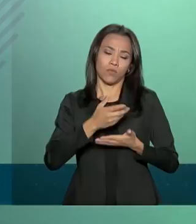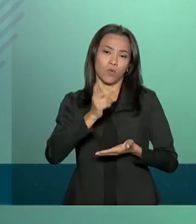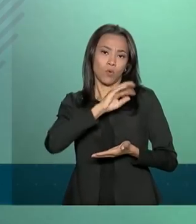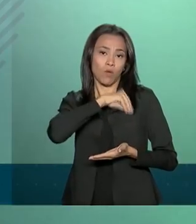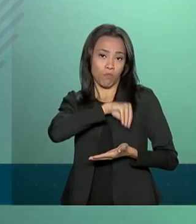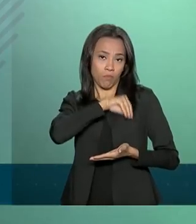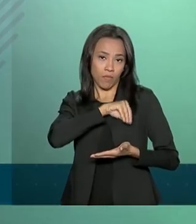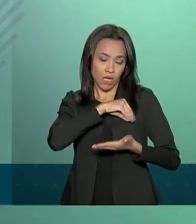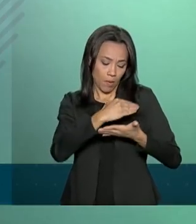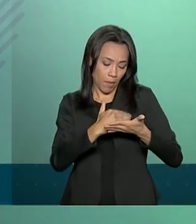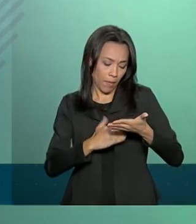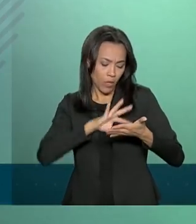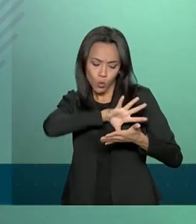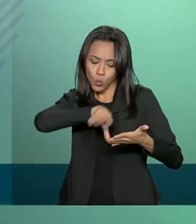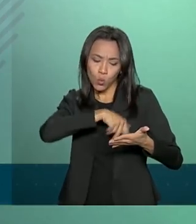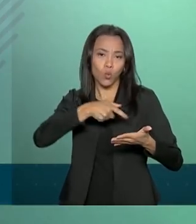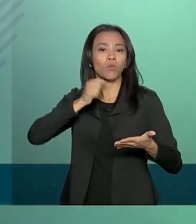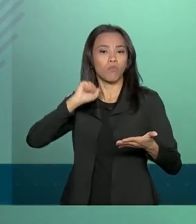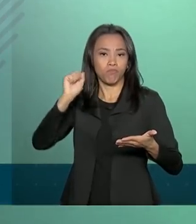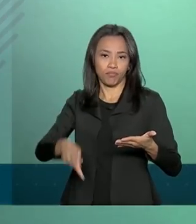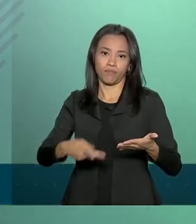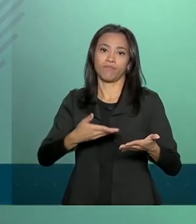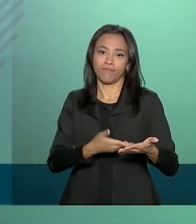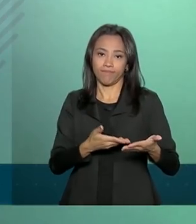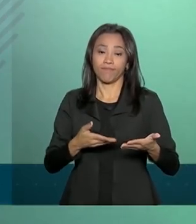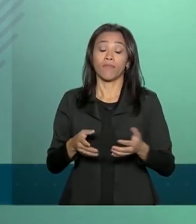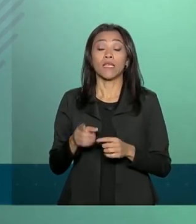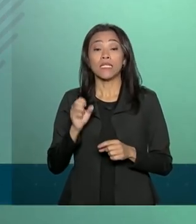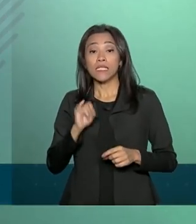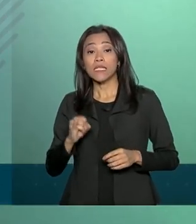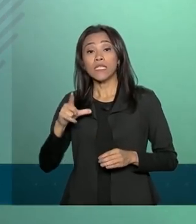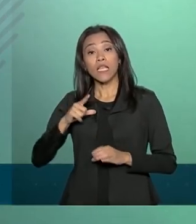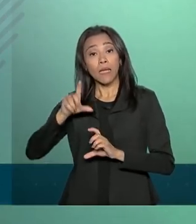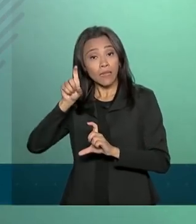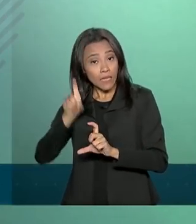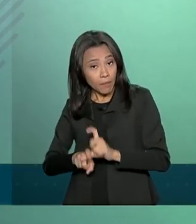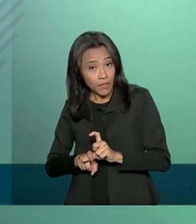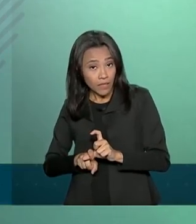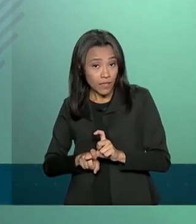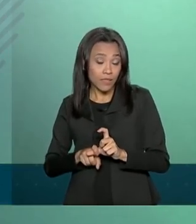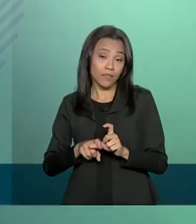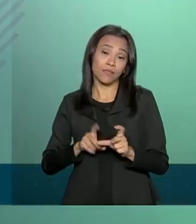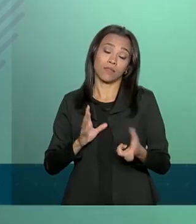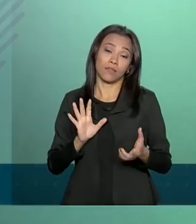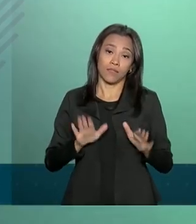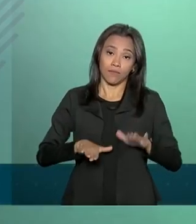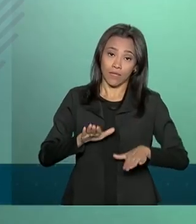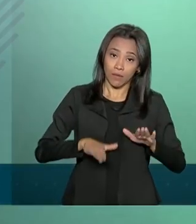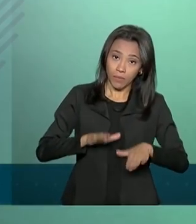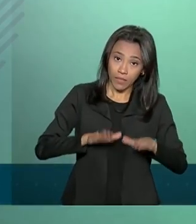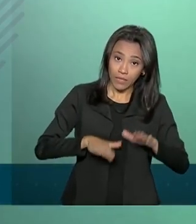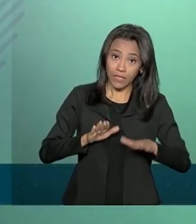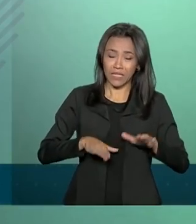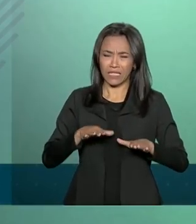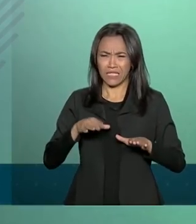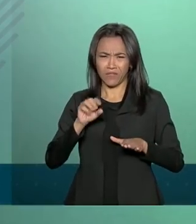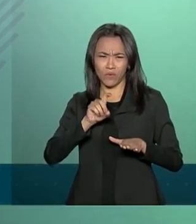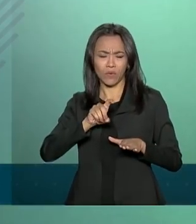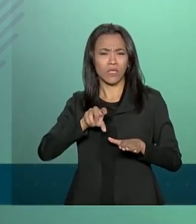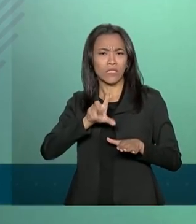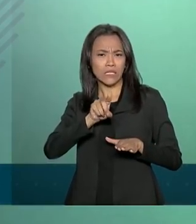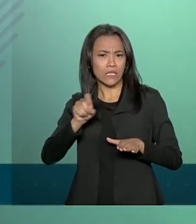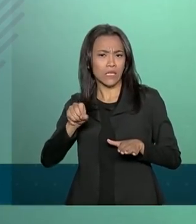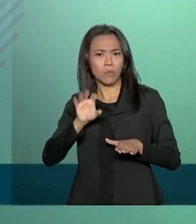60% no caso de um dependente até 100% no caso de 5 mais independentes